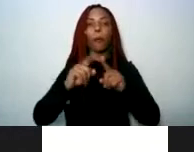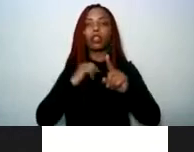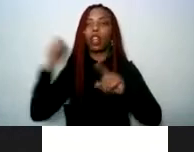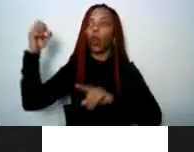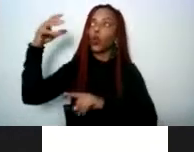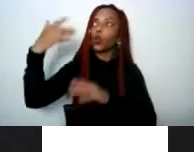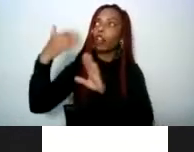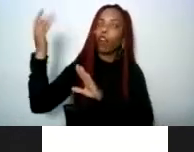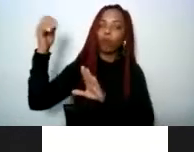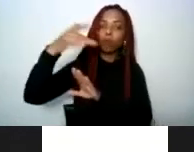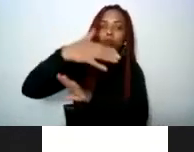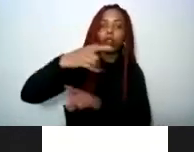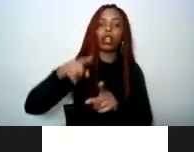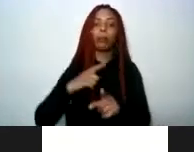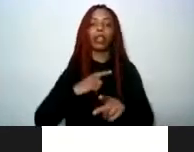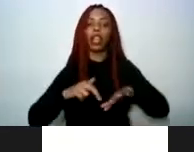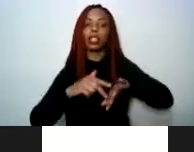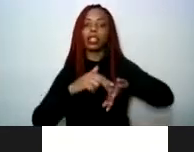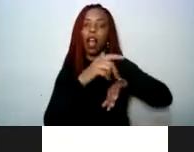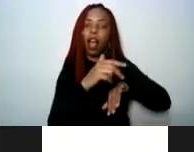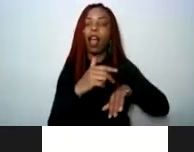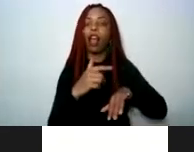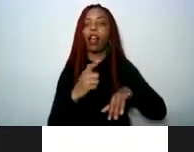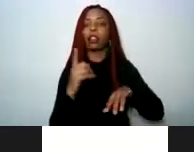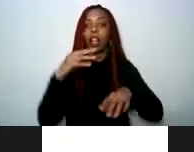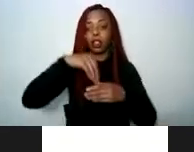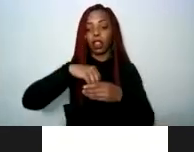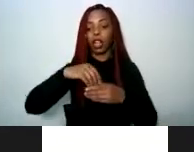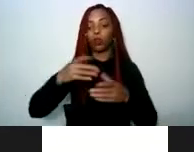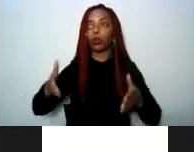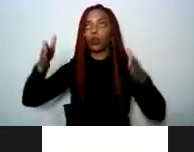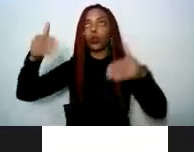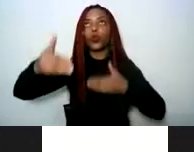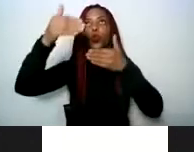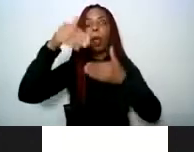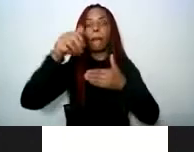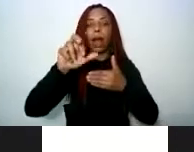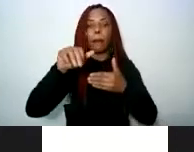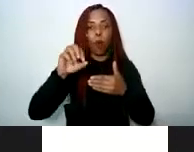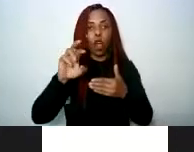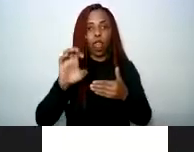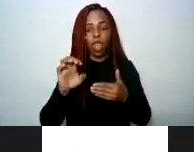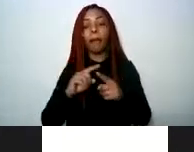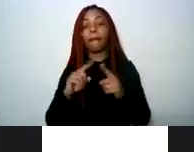revestida inteiramente com mármore mas sempre sempre tem